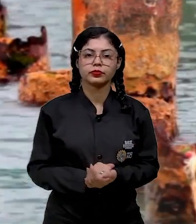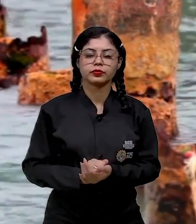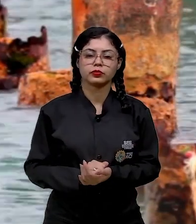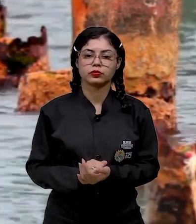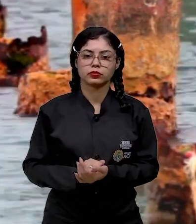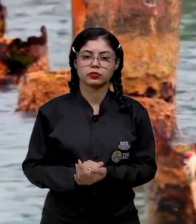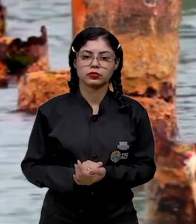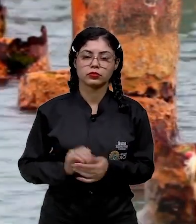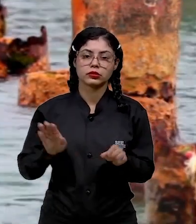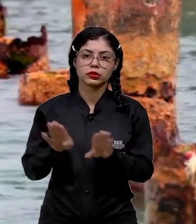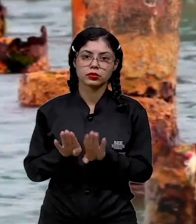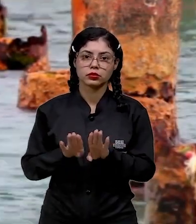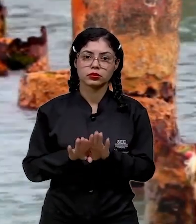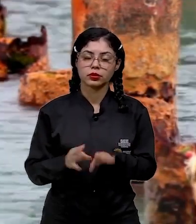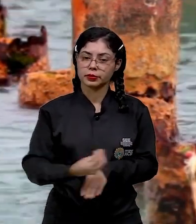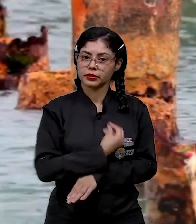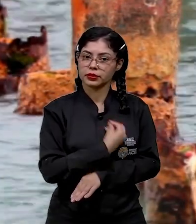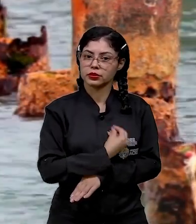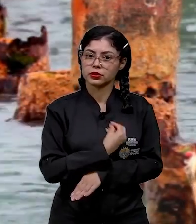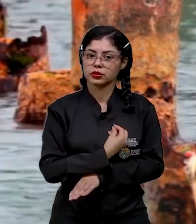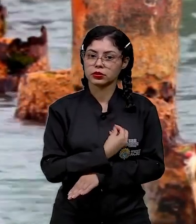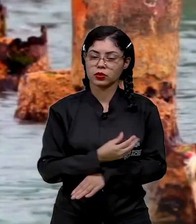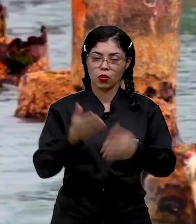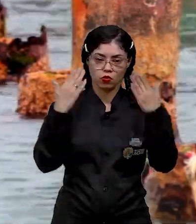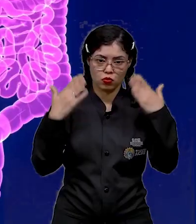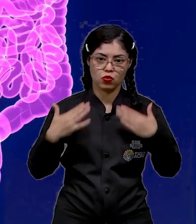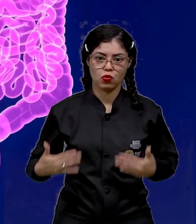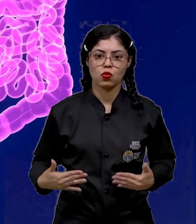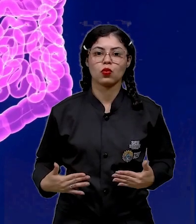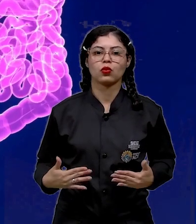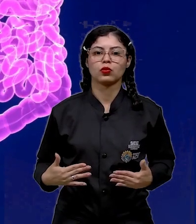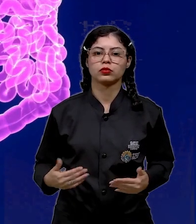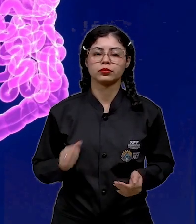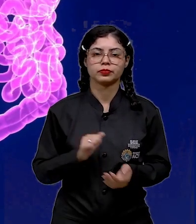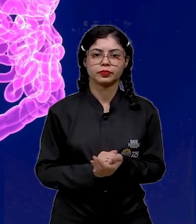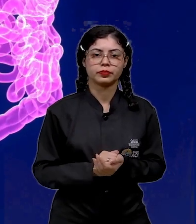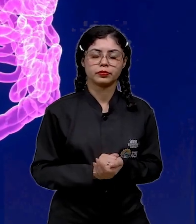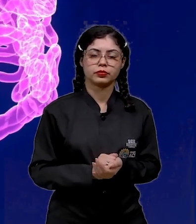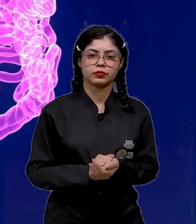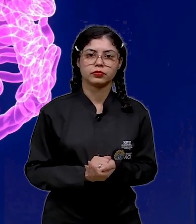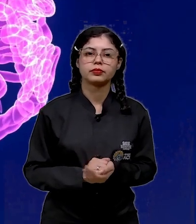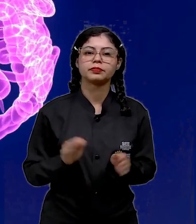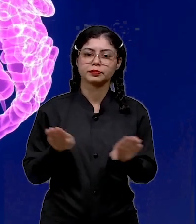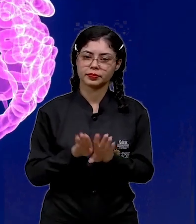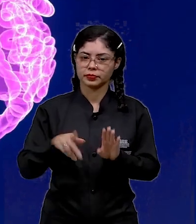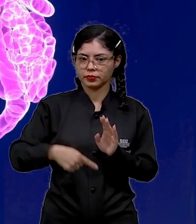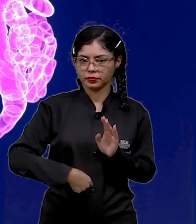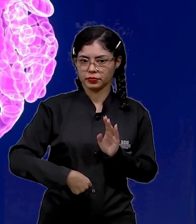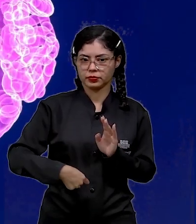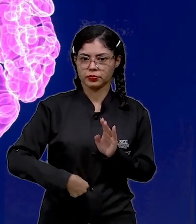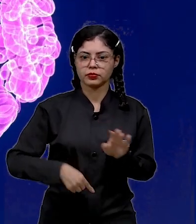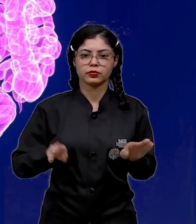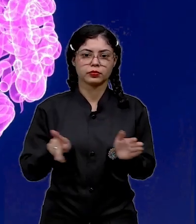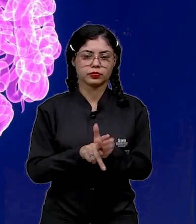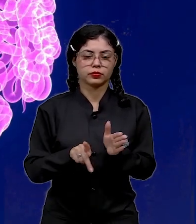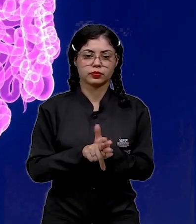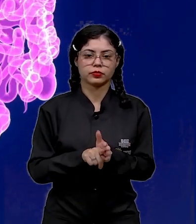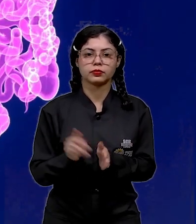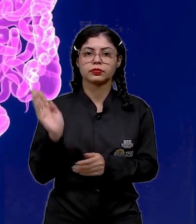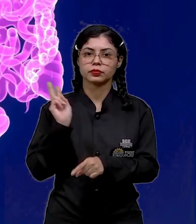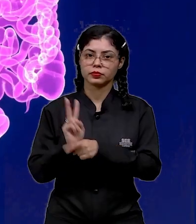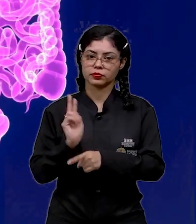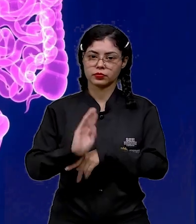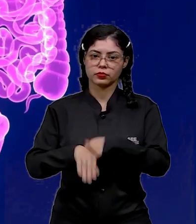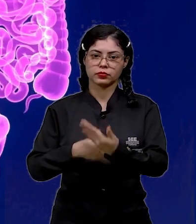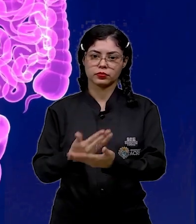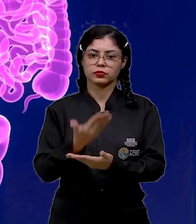E também ela é presente ali no corpo humano, ali no suco gástrico, né? Então a gente também tem um ácido clorídrico que vai ajudar ali no